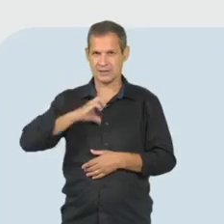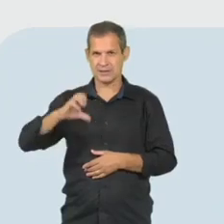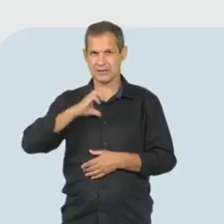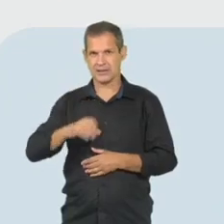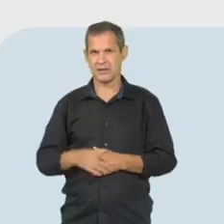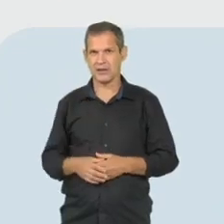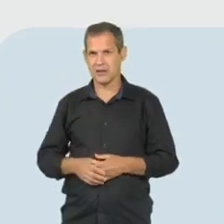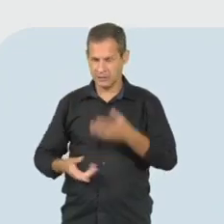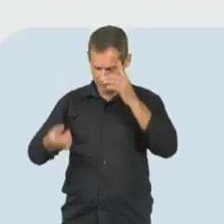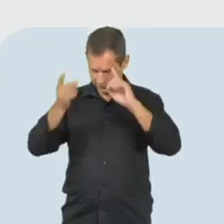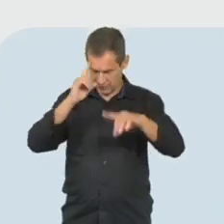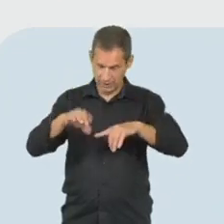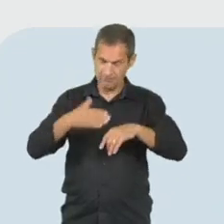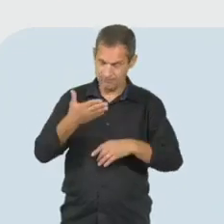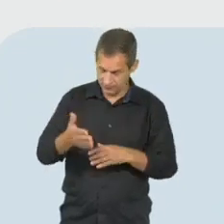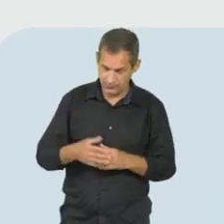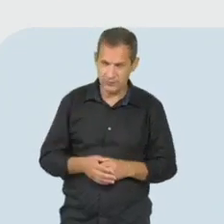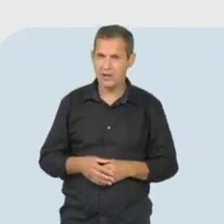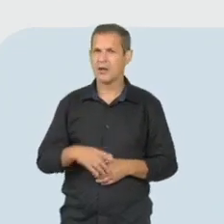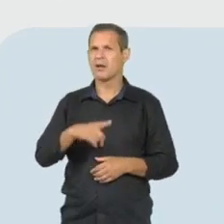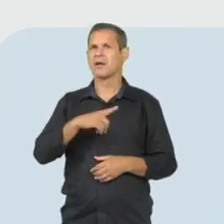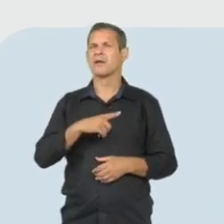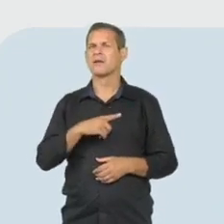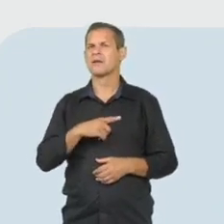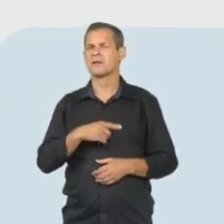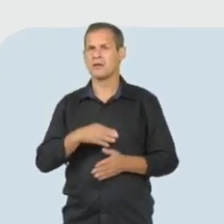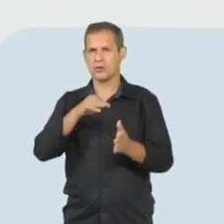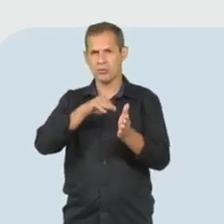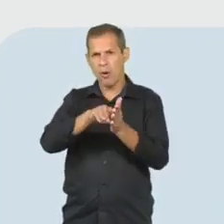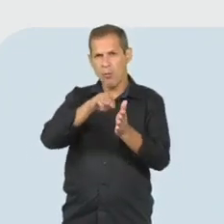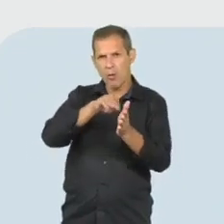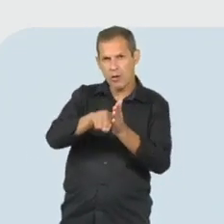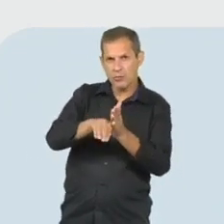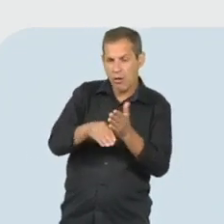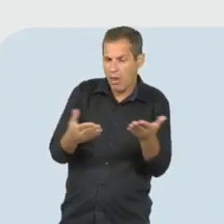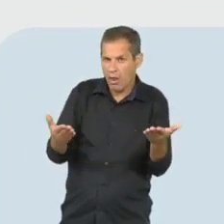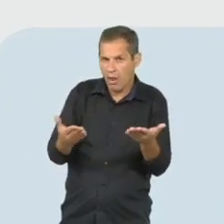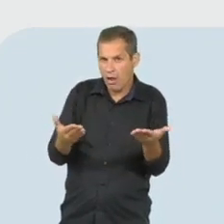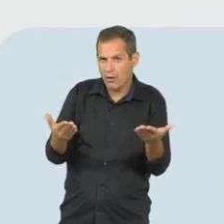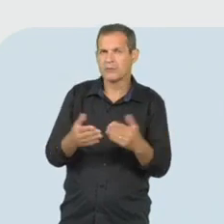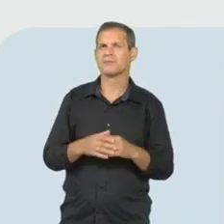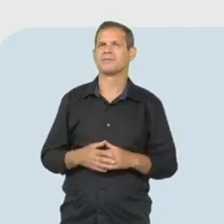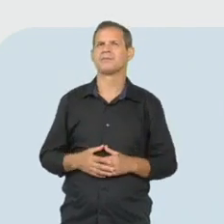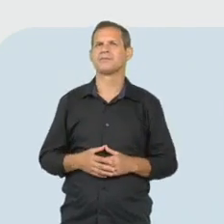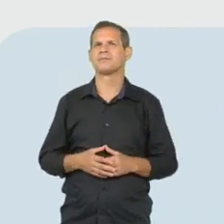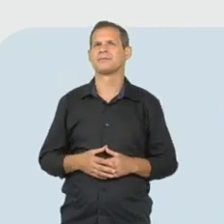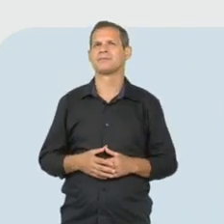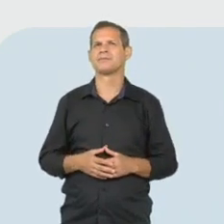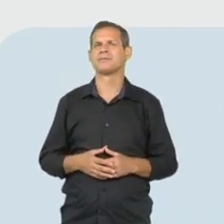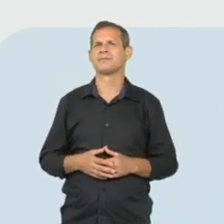de hipóteses é, então, fornecer uma metodologia aqui.